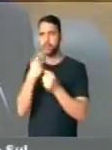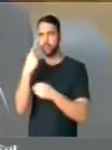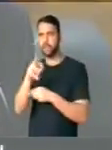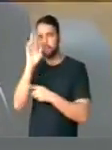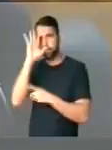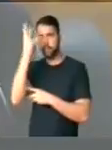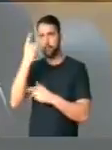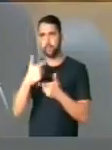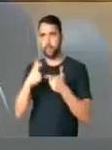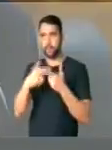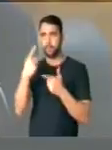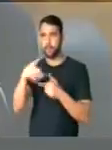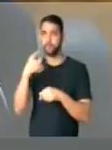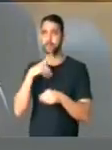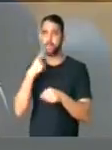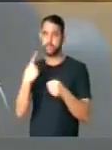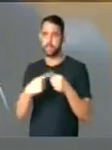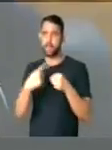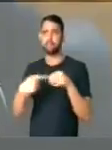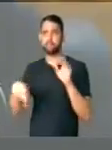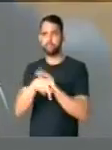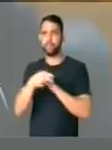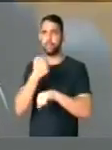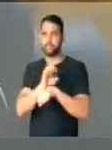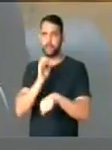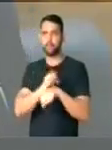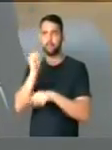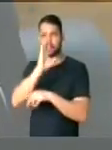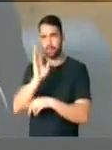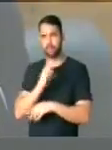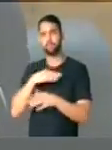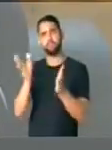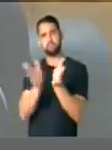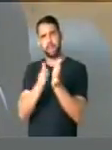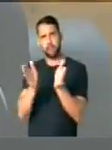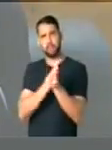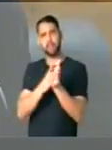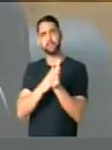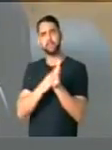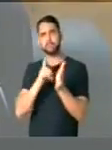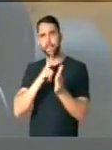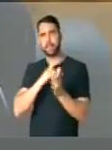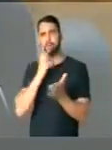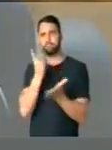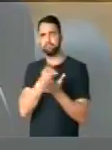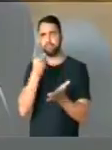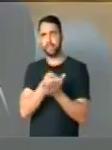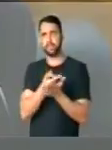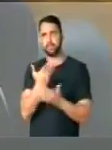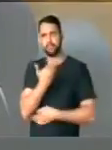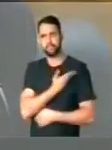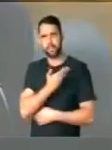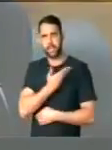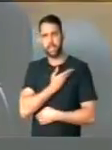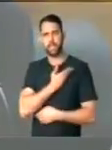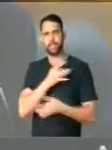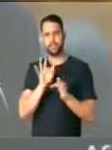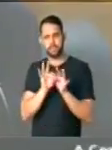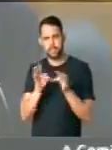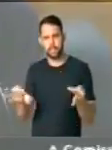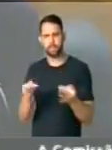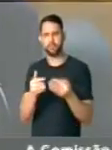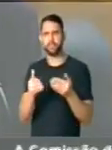a resolver o problema da tua cidade, do teu estado e do nosso país. Então, parabéns pela a maneira amiga,